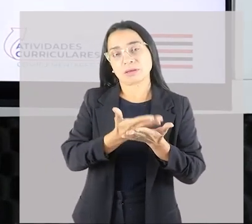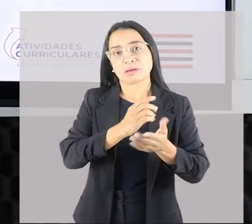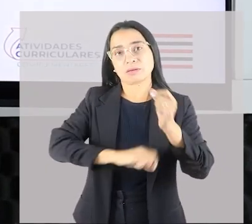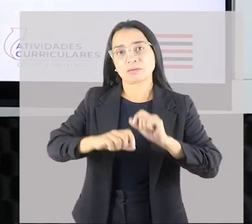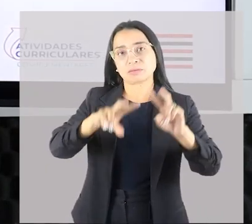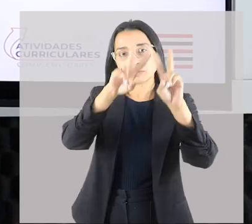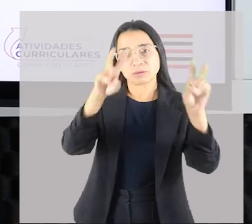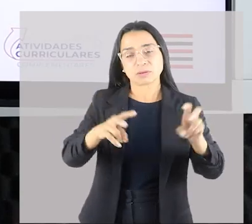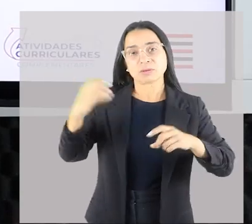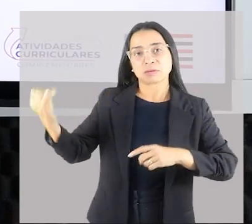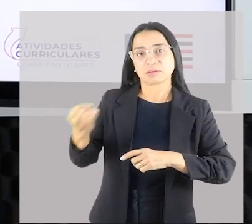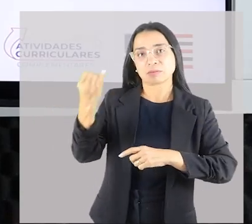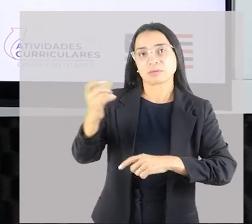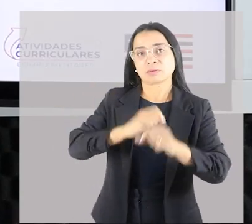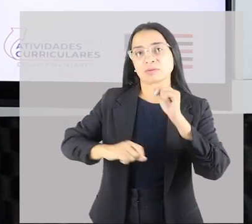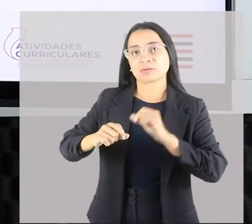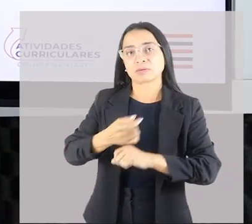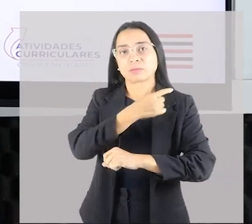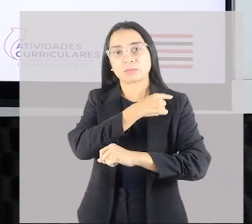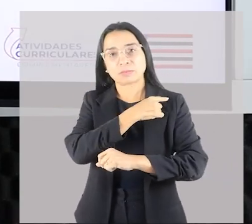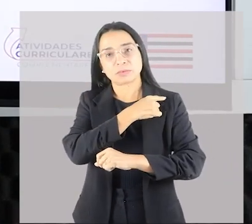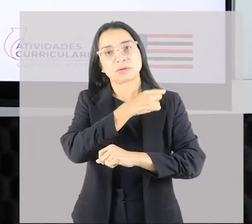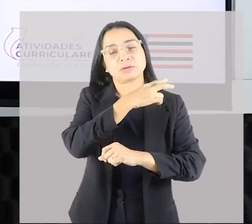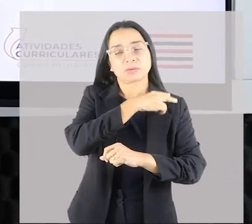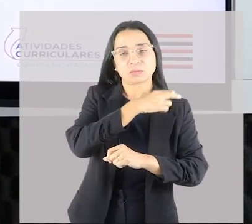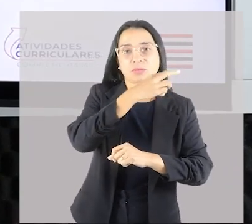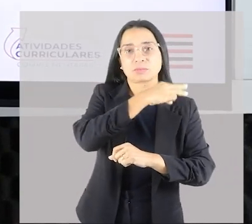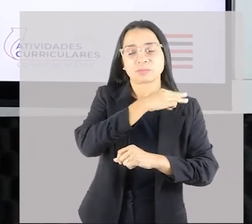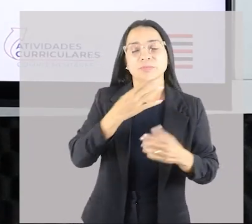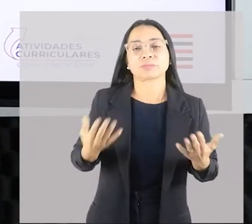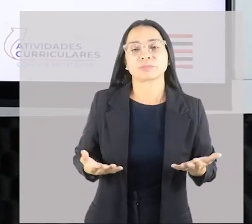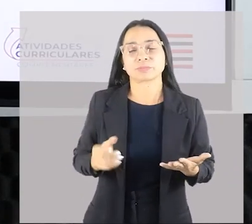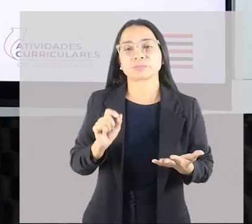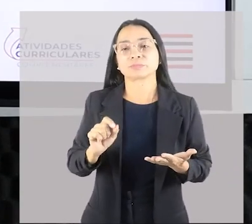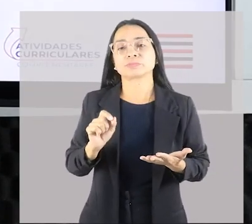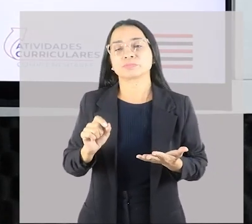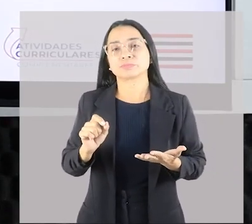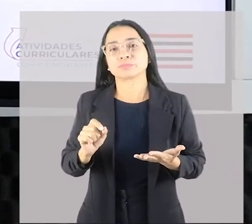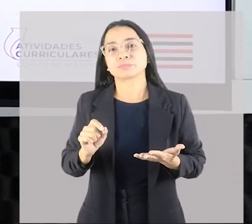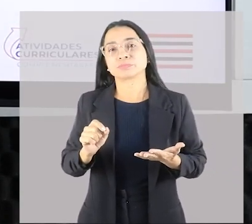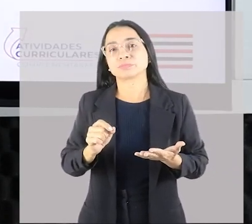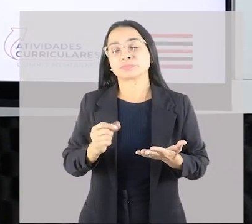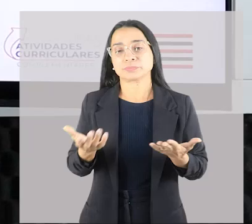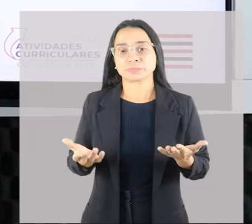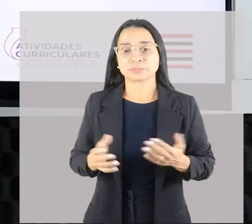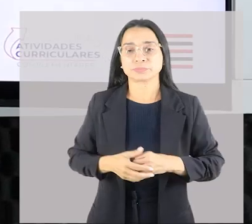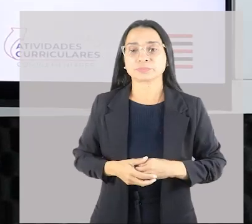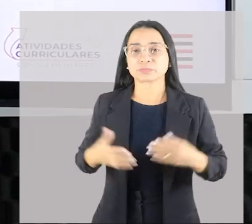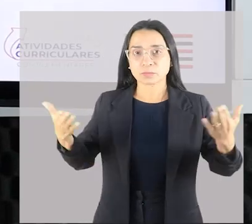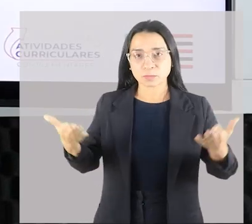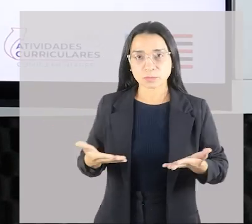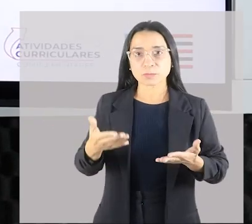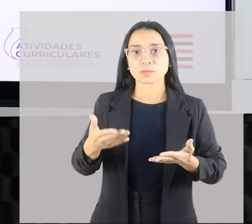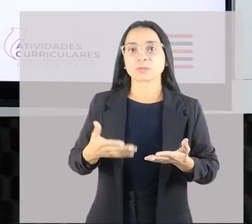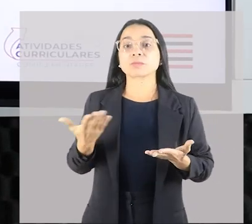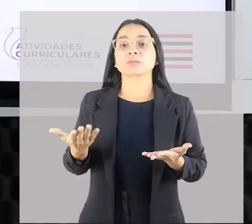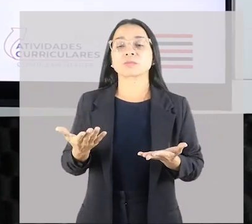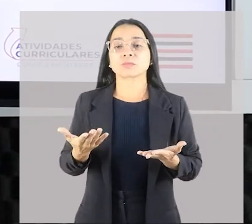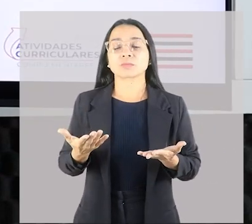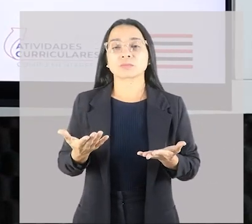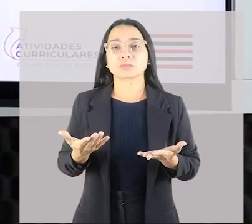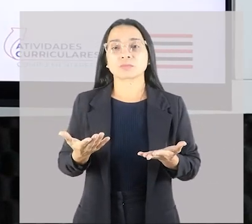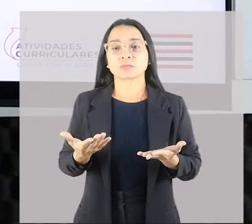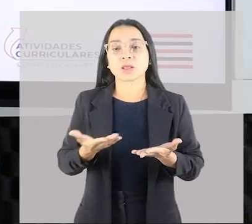temáticas centrais aí da primeira, da segunda e da terceira série do ensino médio. E hoje, meu querido estudante,